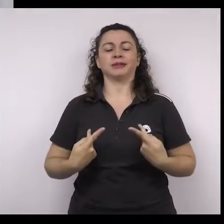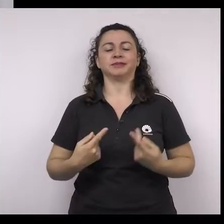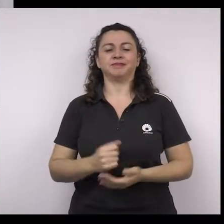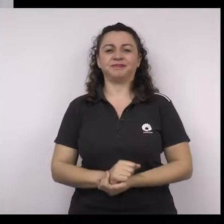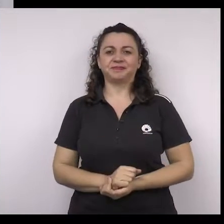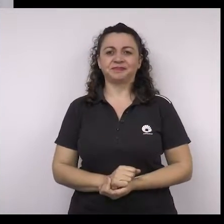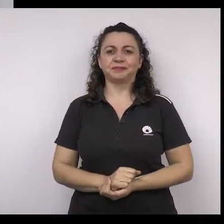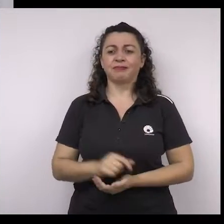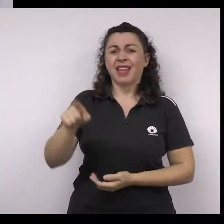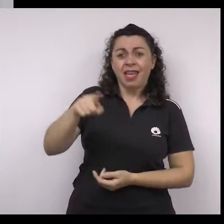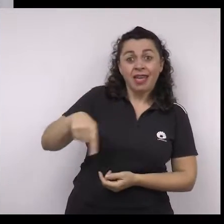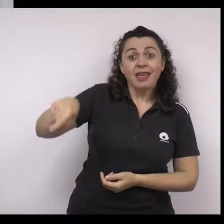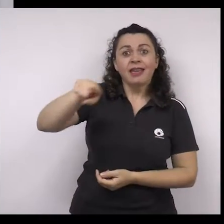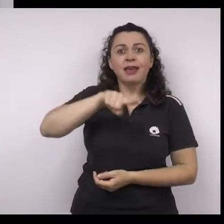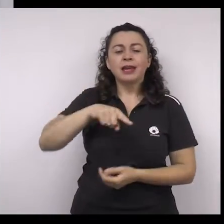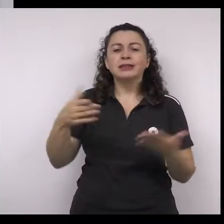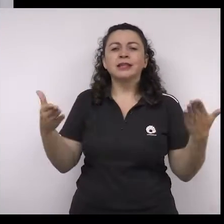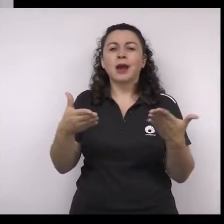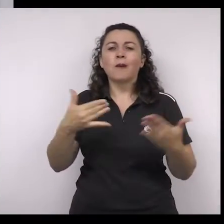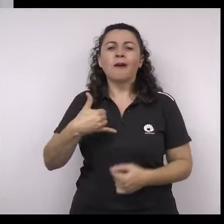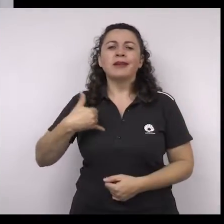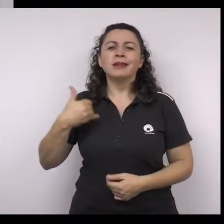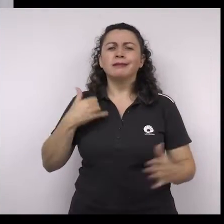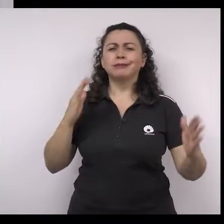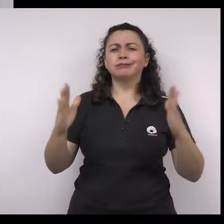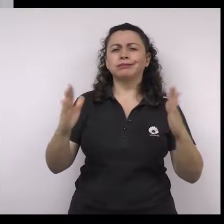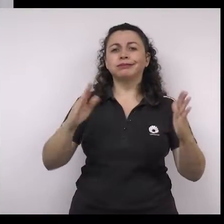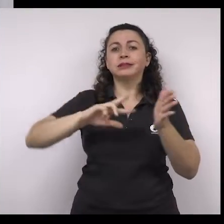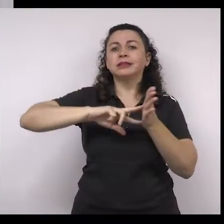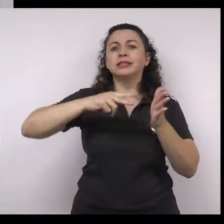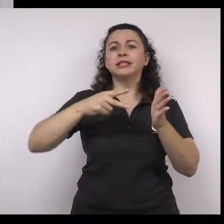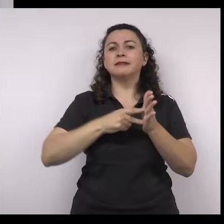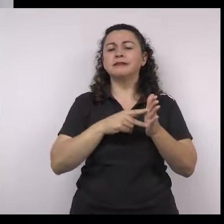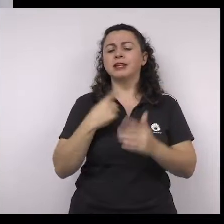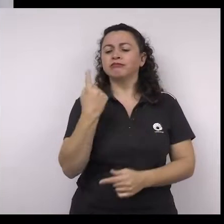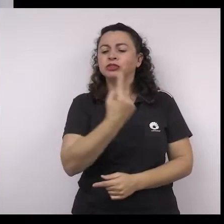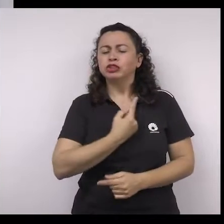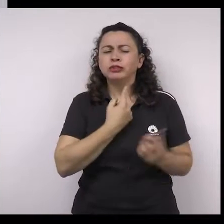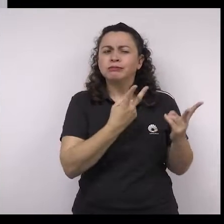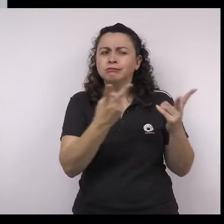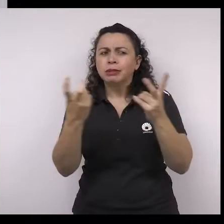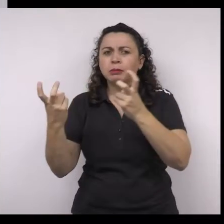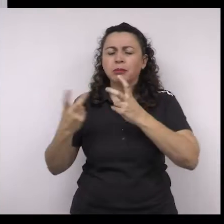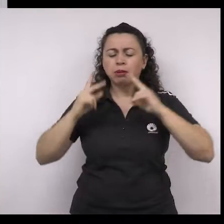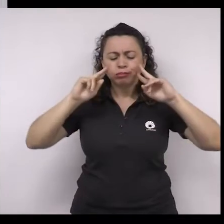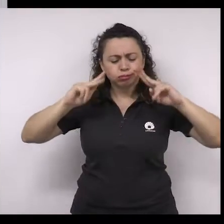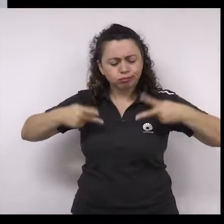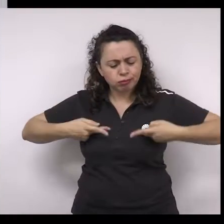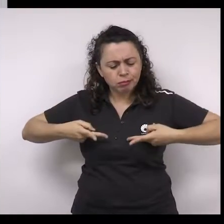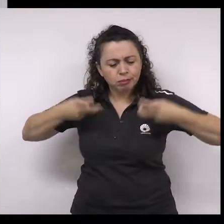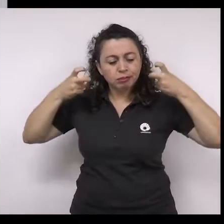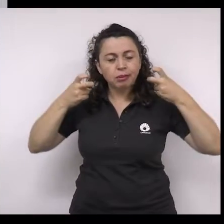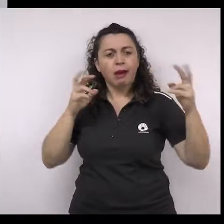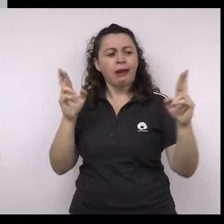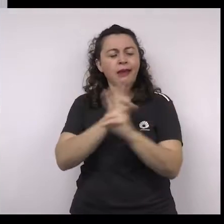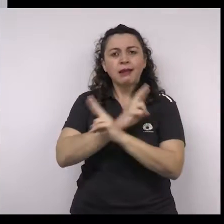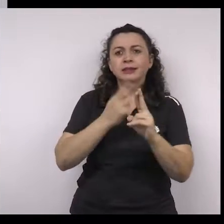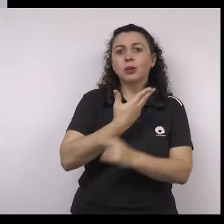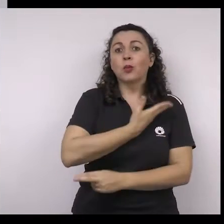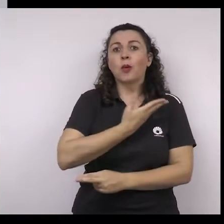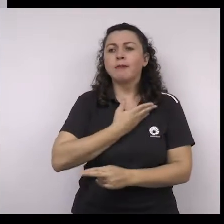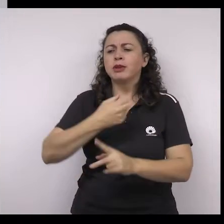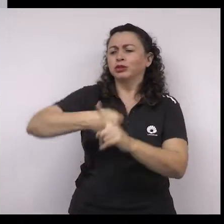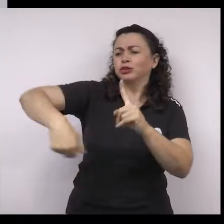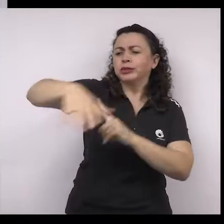uma fase em que a percepção deles como indivíduos, como sujeitos, a relação deles com os colegas, com a